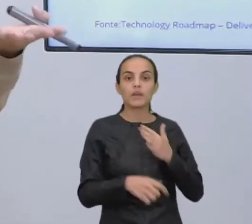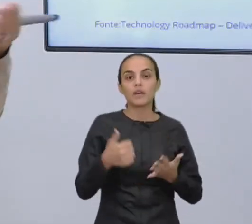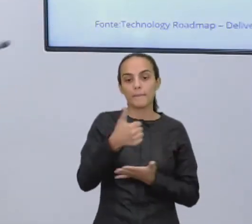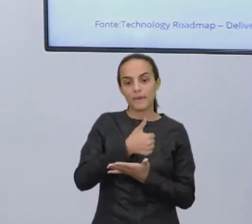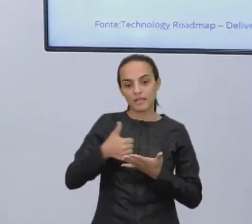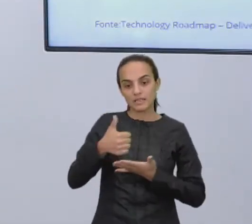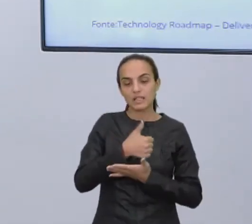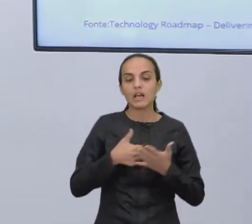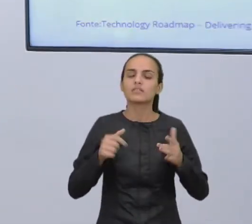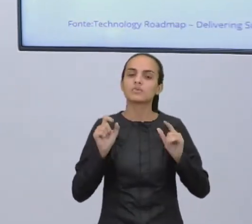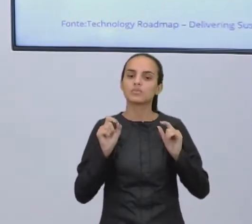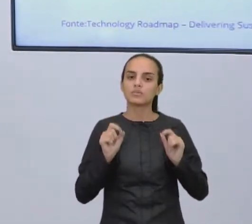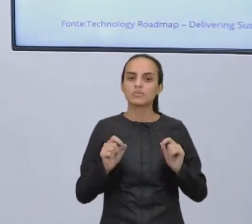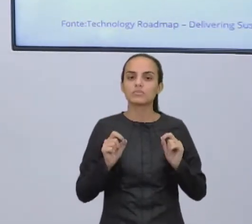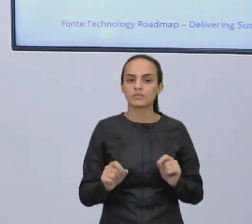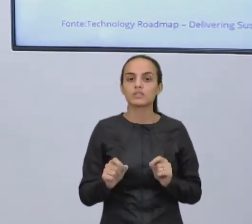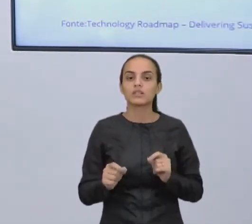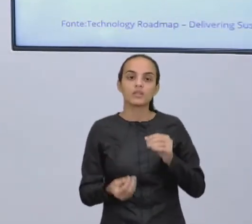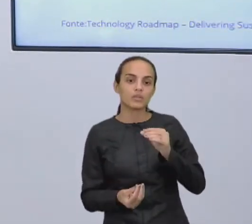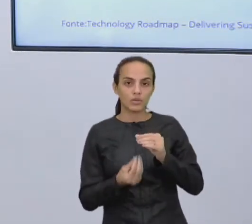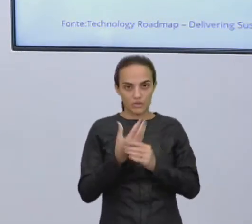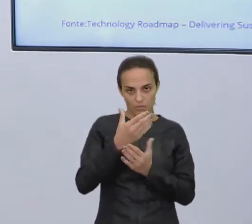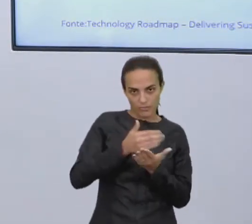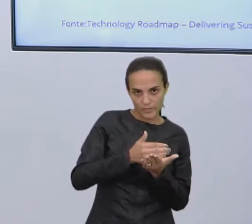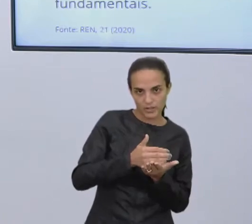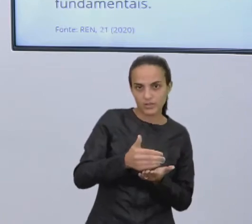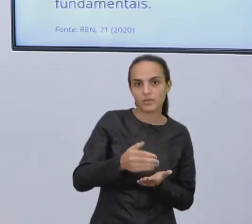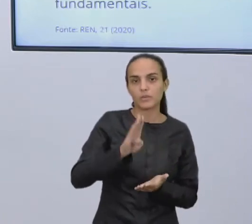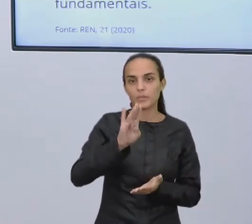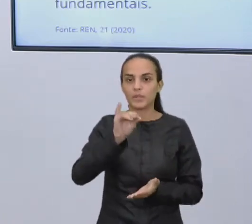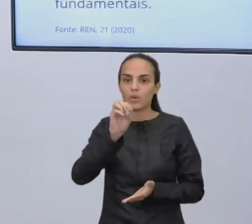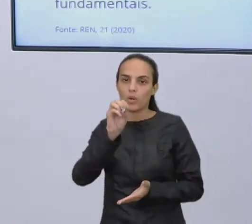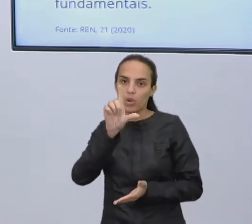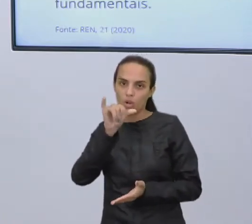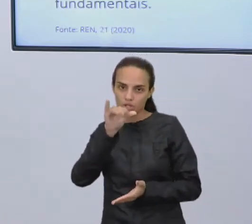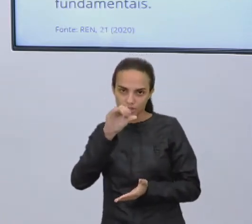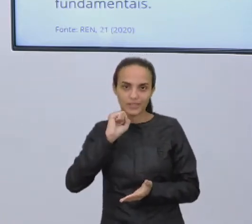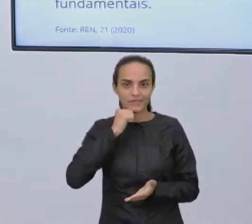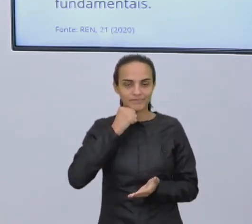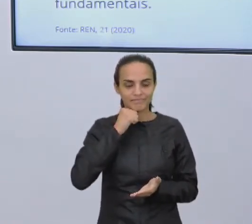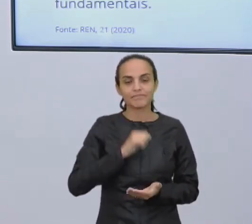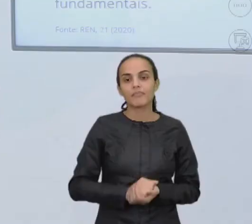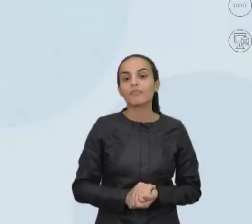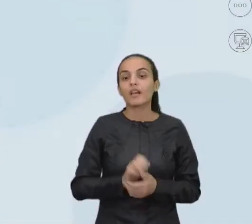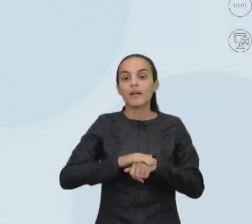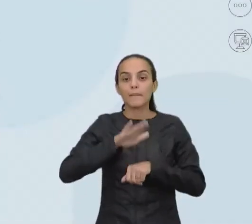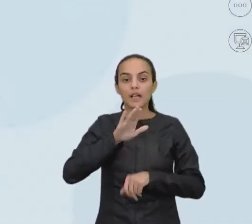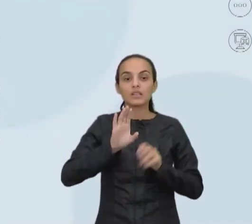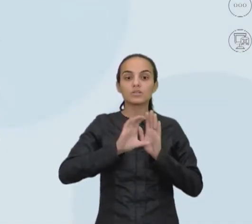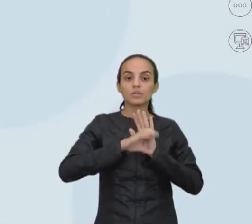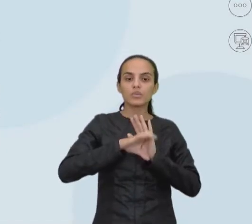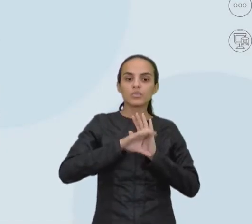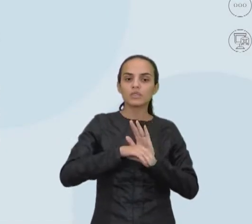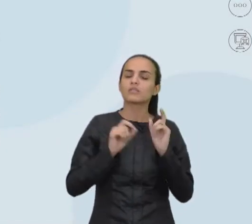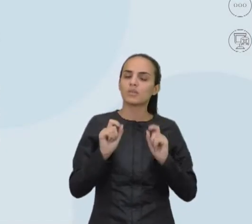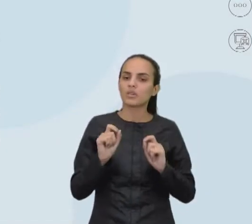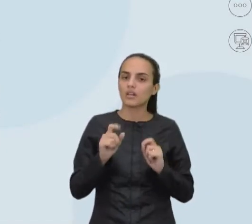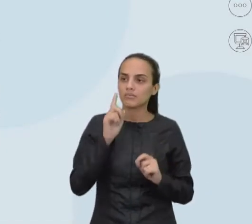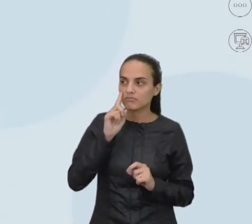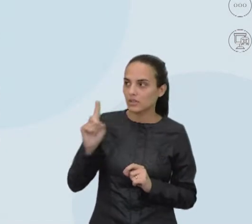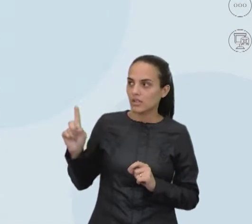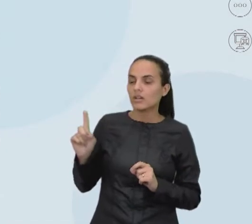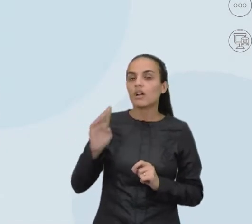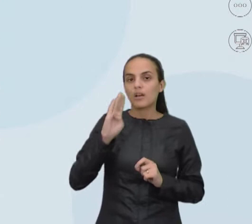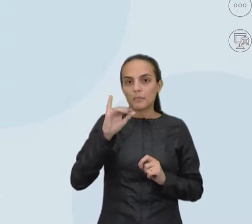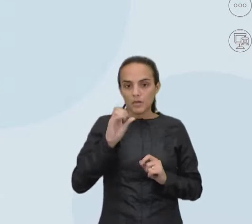aí de origem biológica, né? Então, um pouquinho mais de conceitos, né? A bioenergia a gente